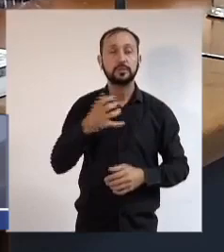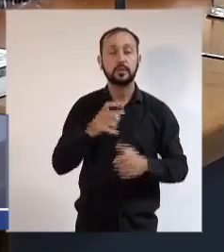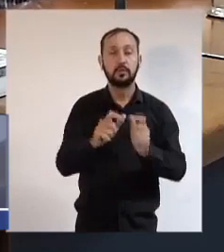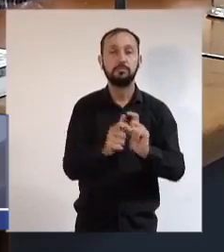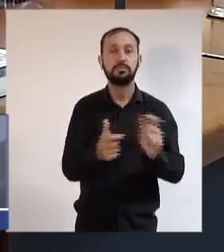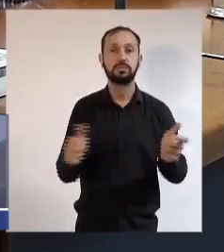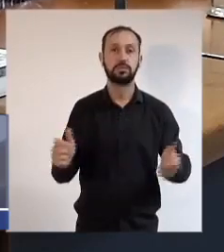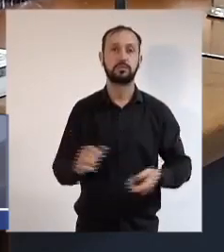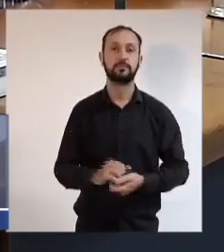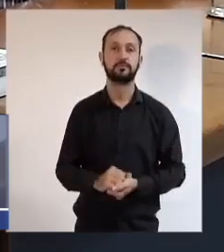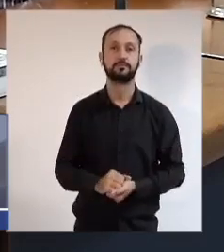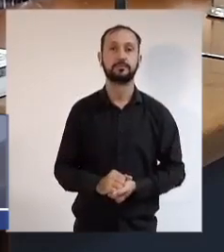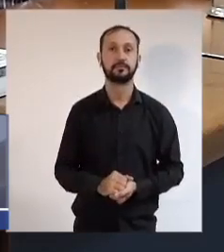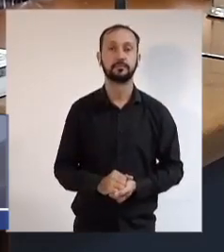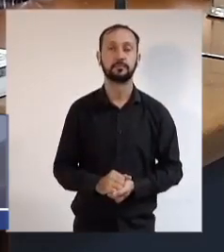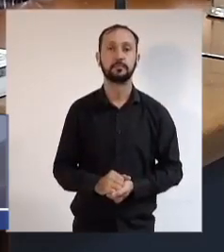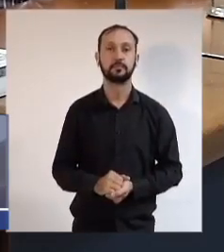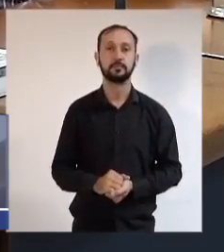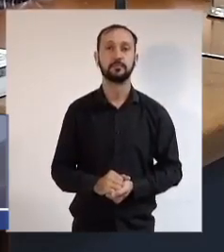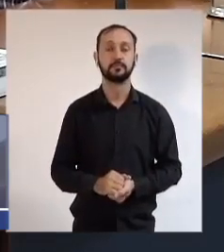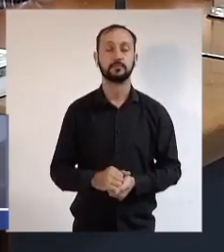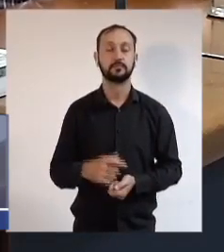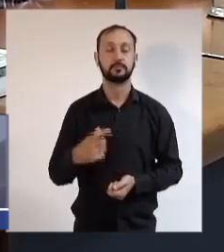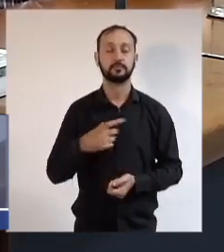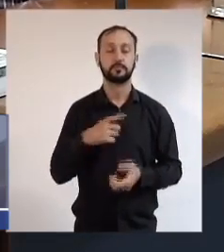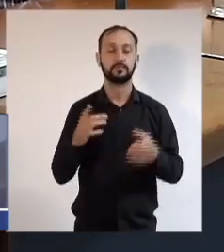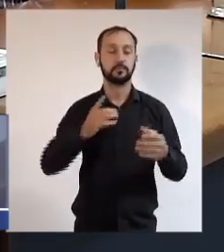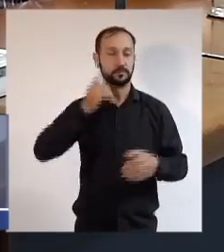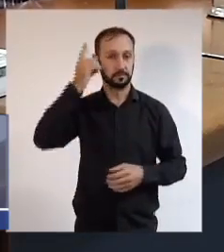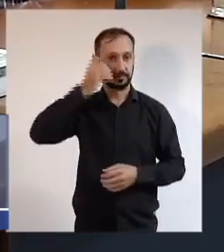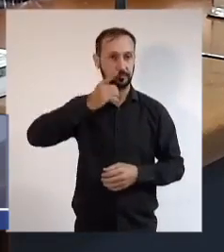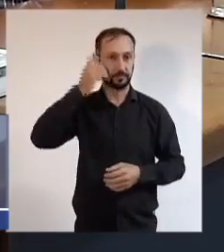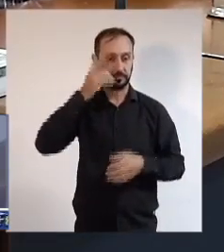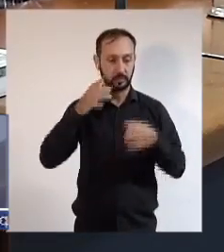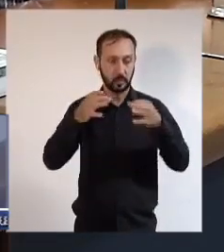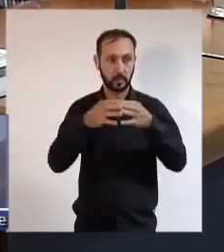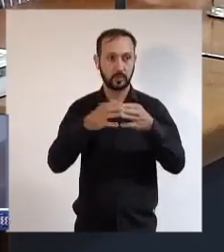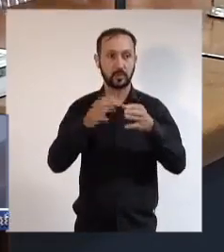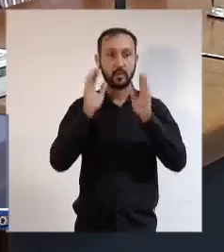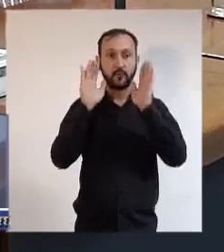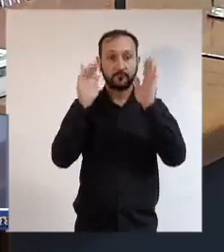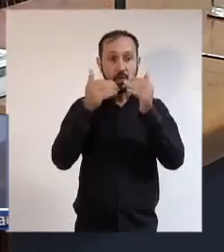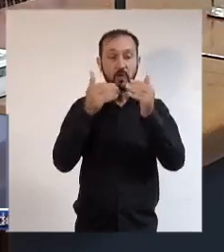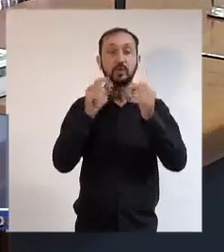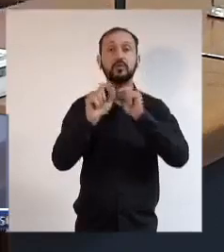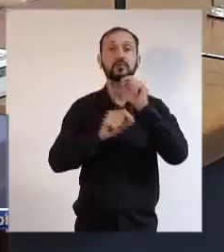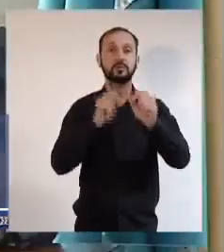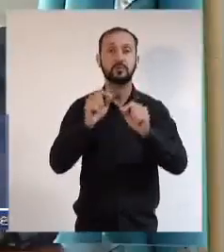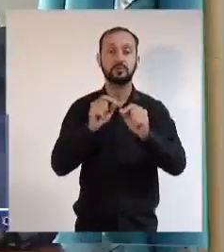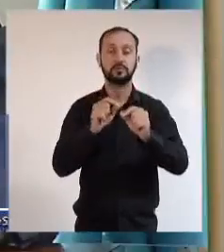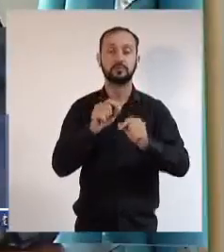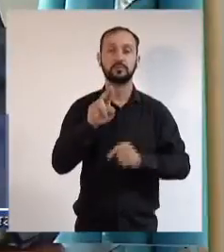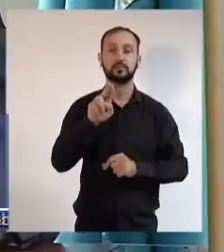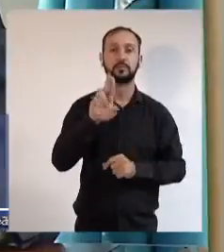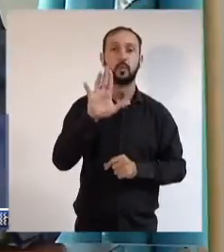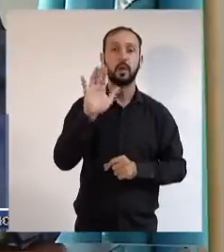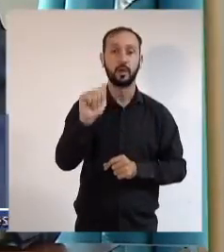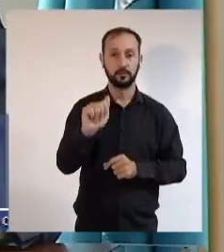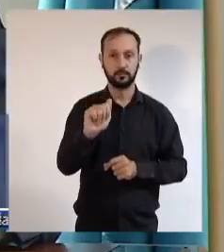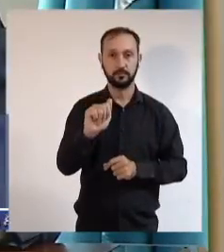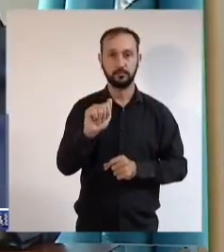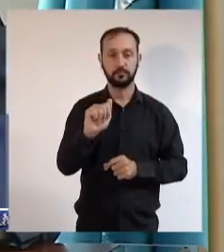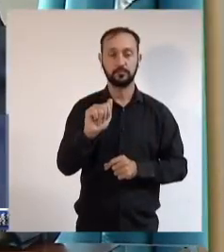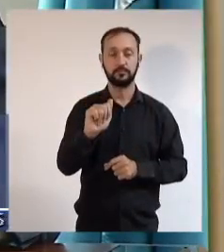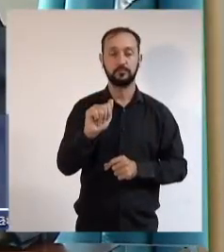então a frente parlamentar nós vamos focar nas unidades de conservação